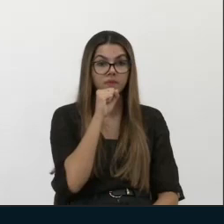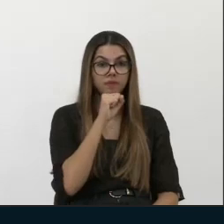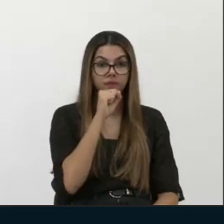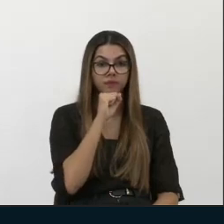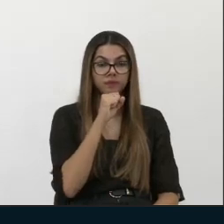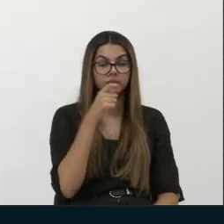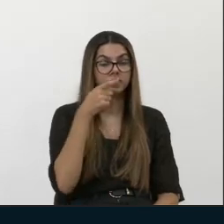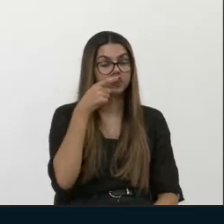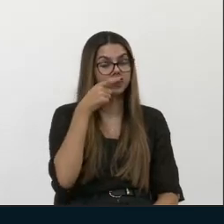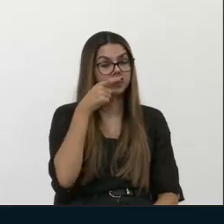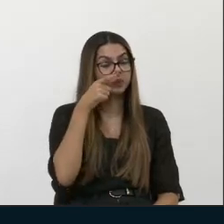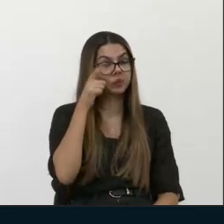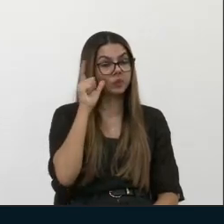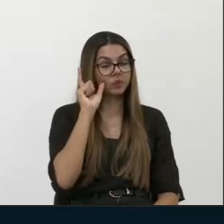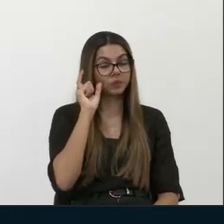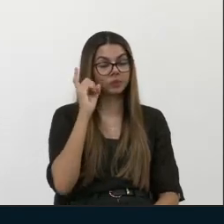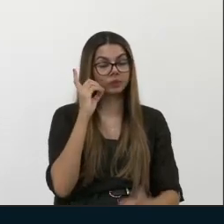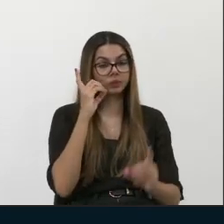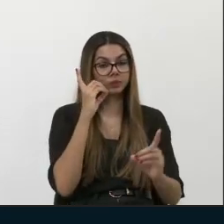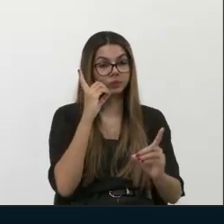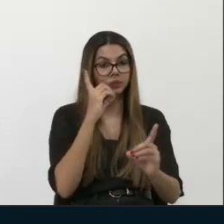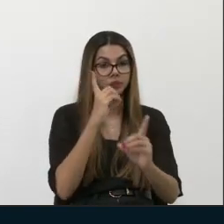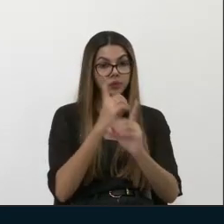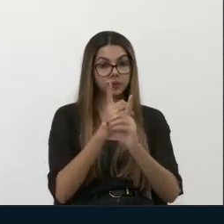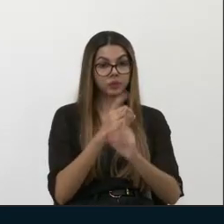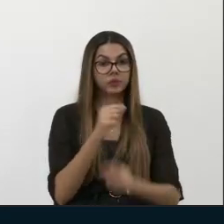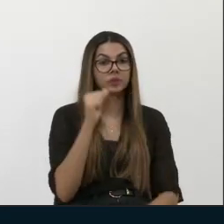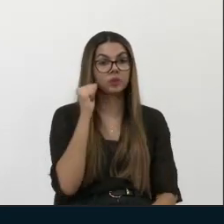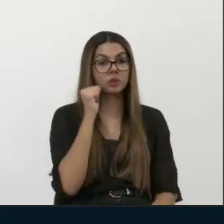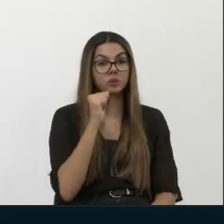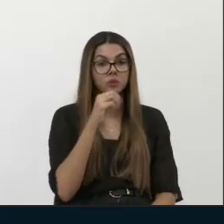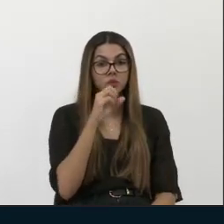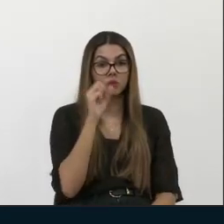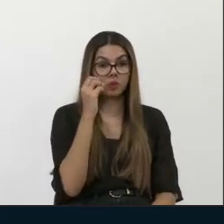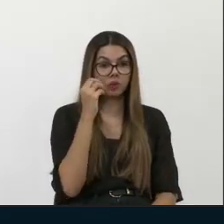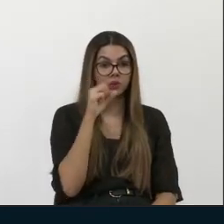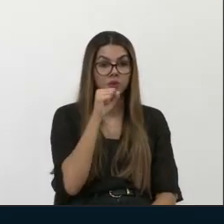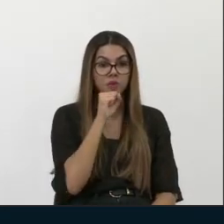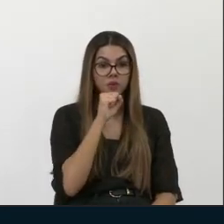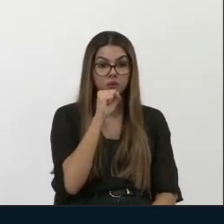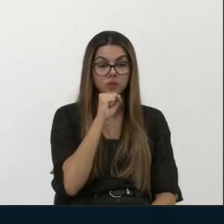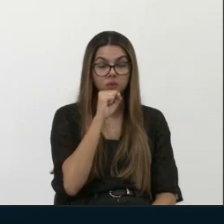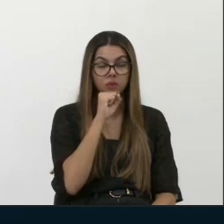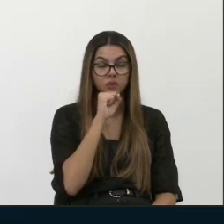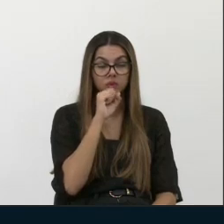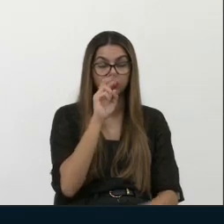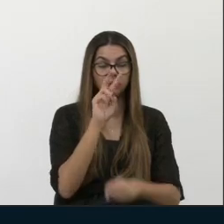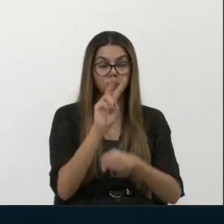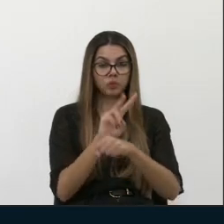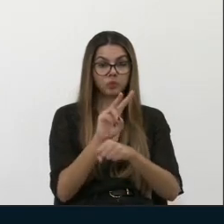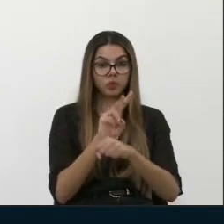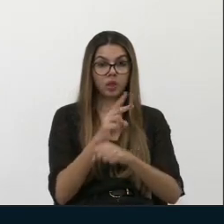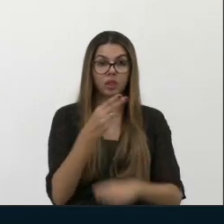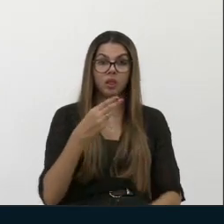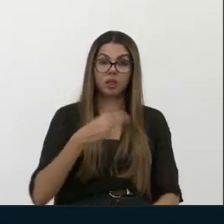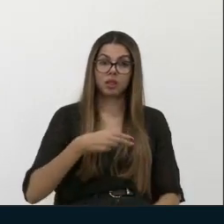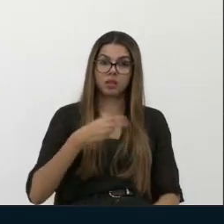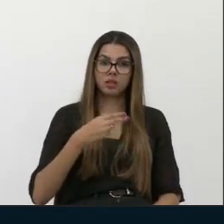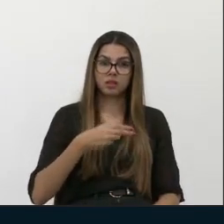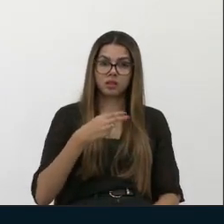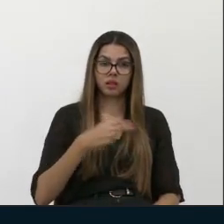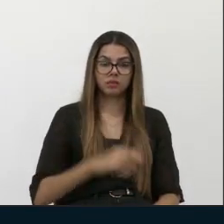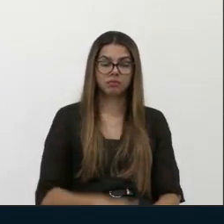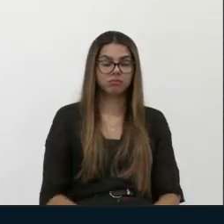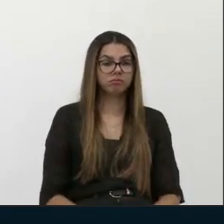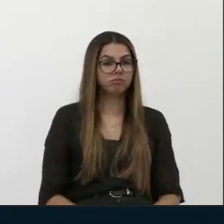ontem encontrei uma idosa que está cuidando de dois netos. Então, não tem